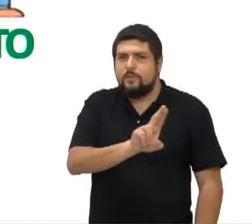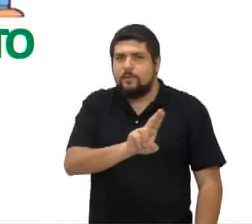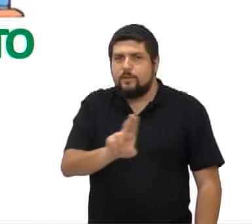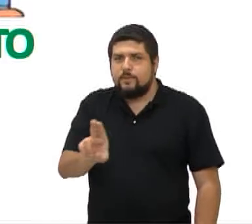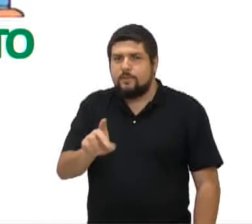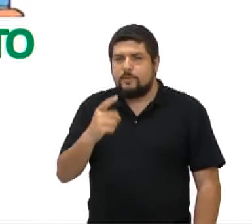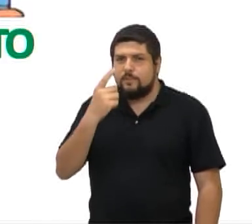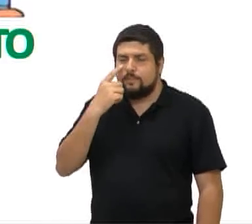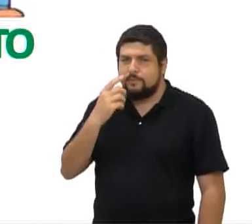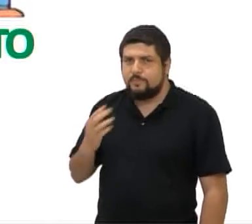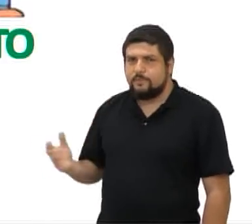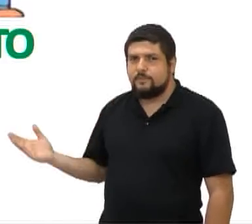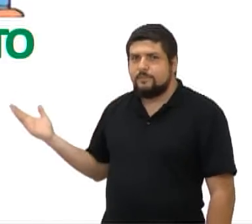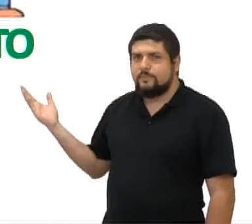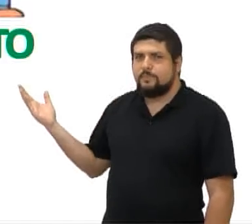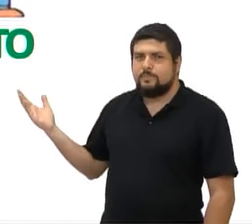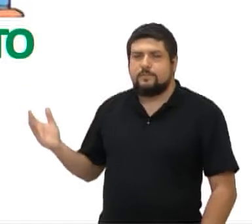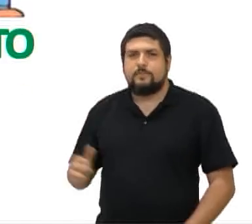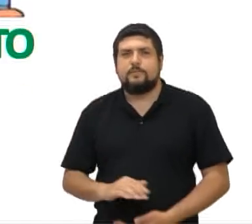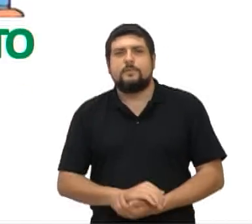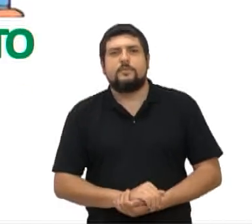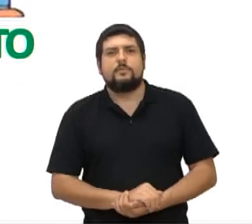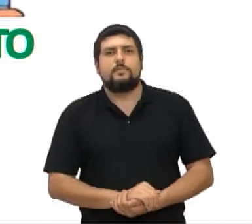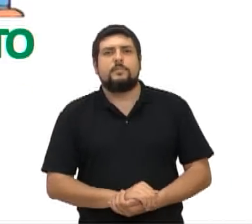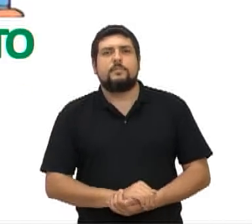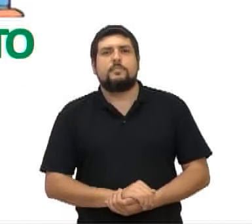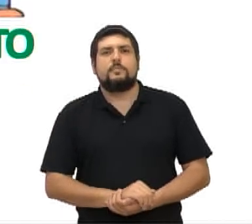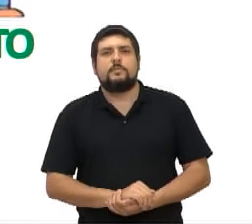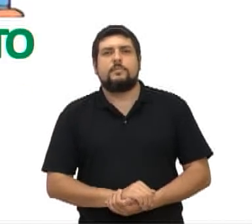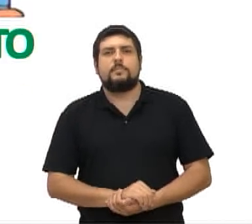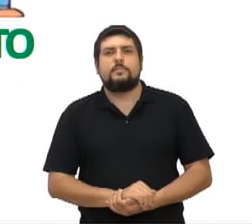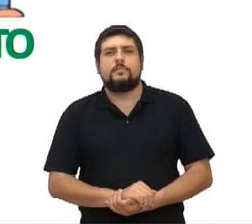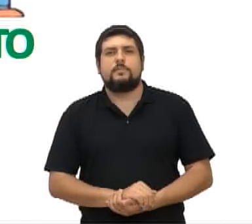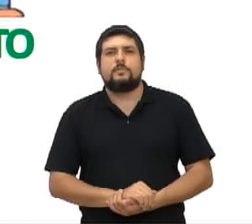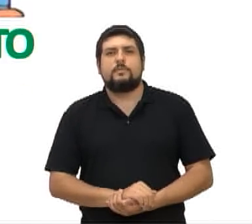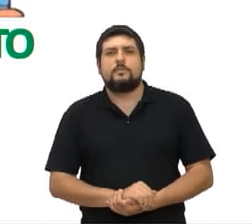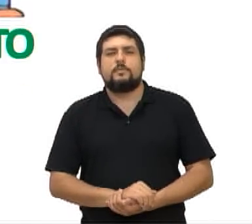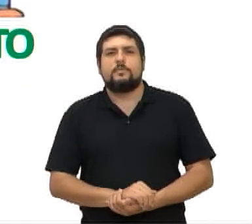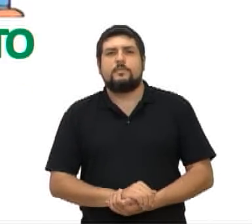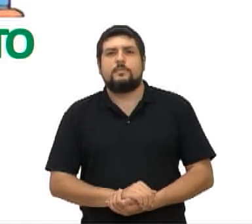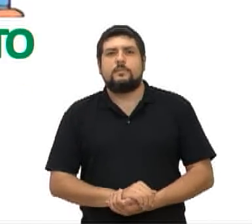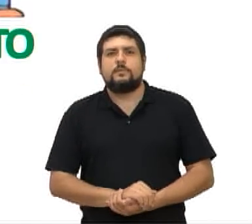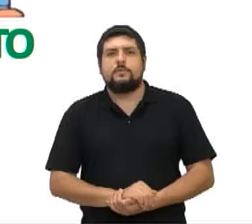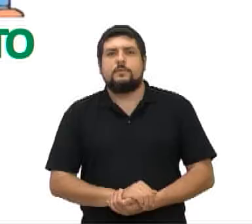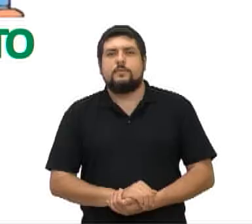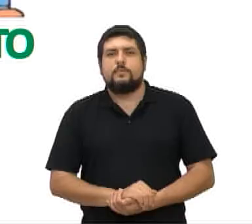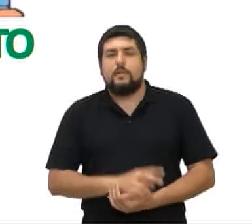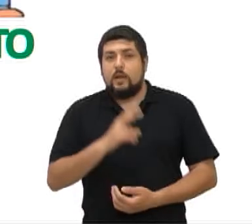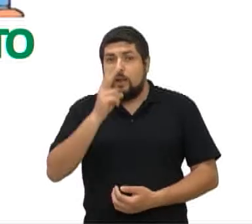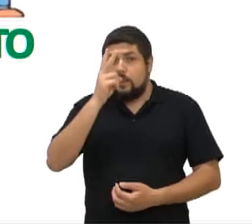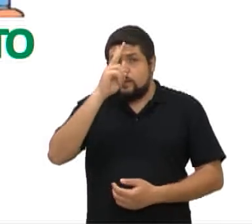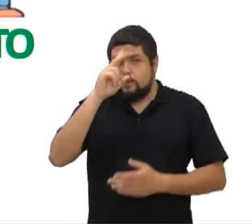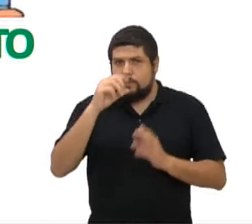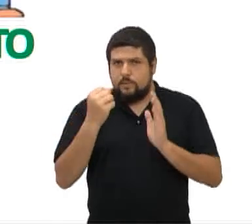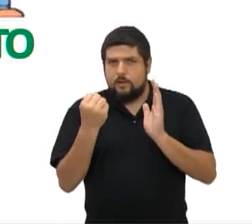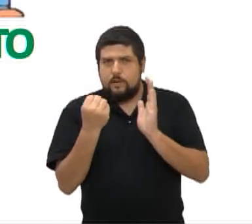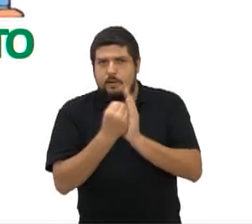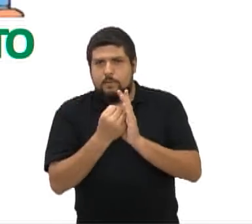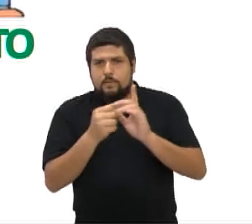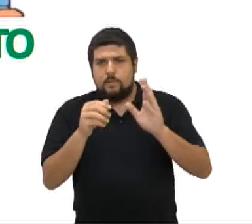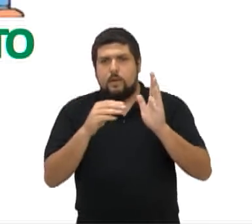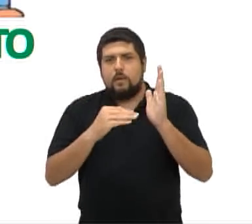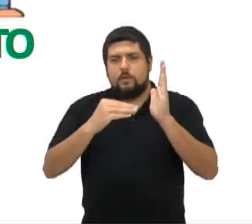ângulos diferentes. Então, lembra desse símbolozinho, tá? É um ângulo reto ou um ângulo de